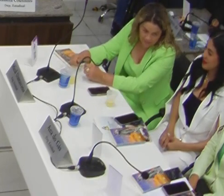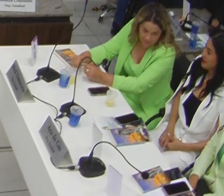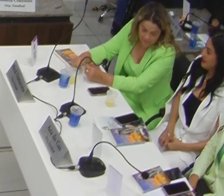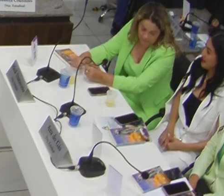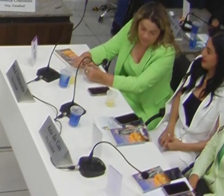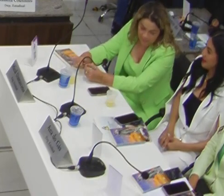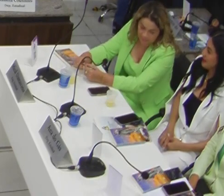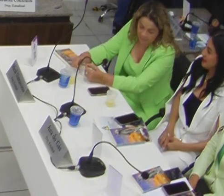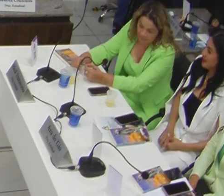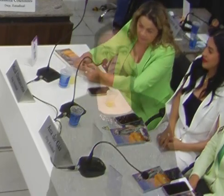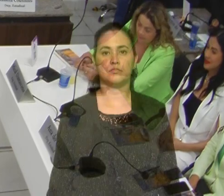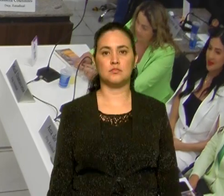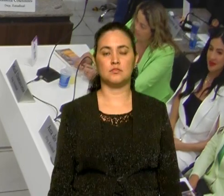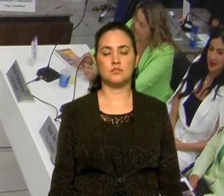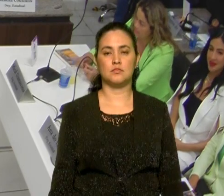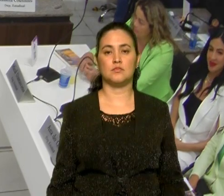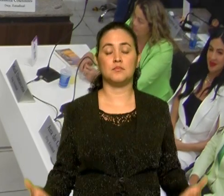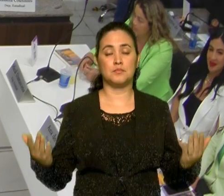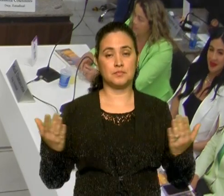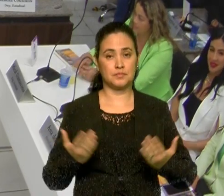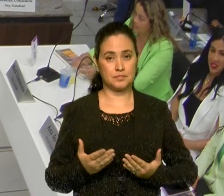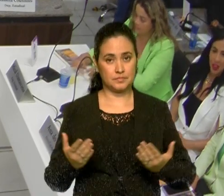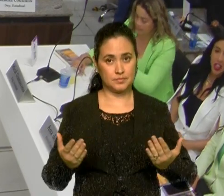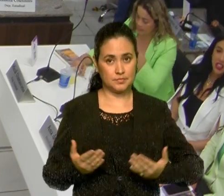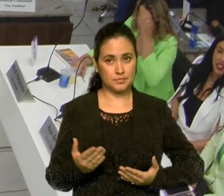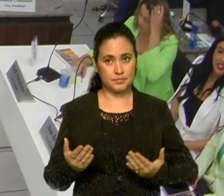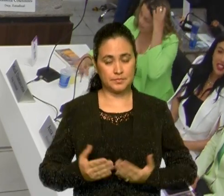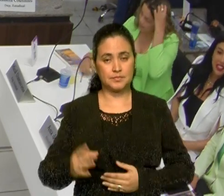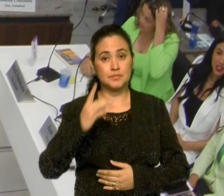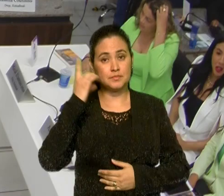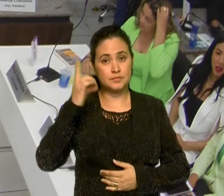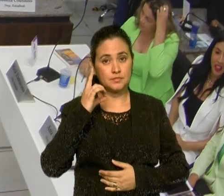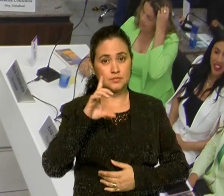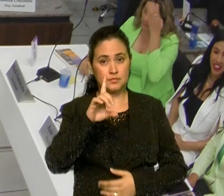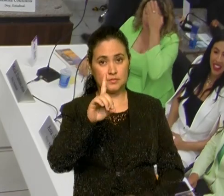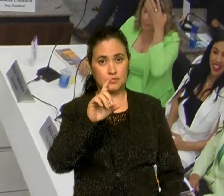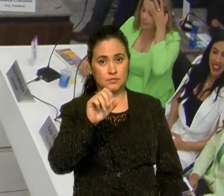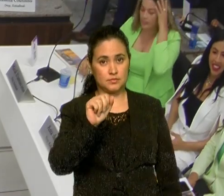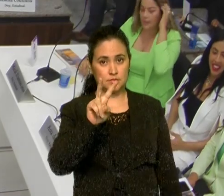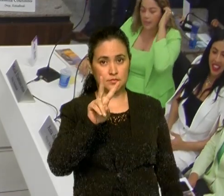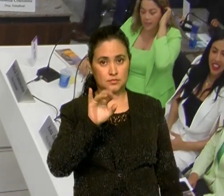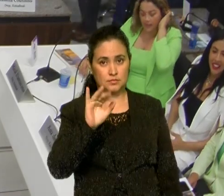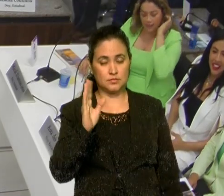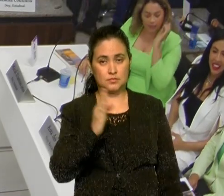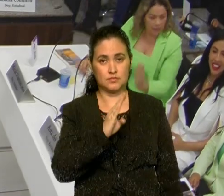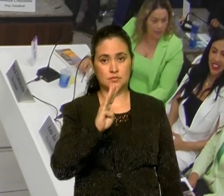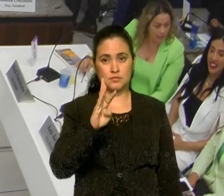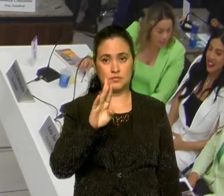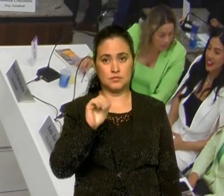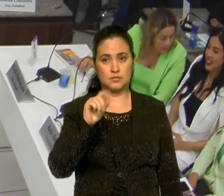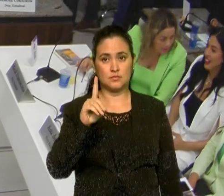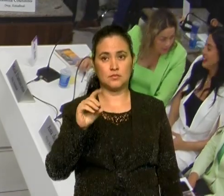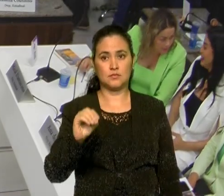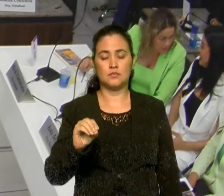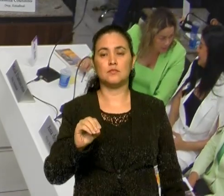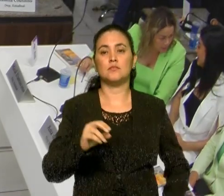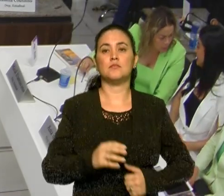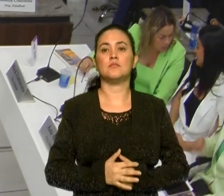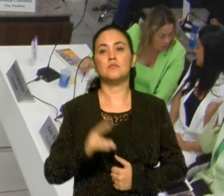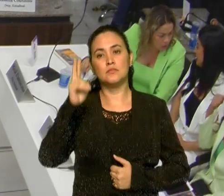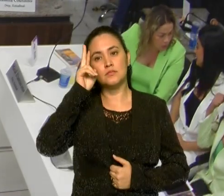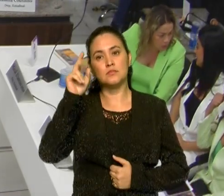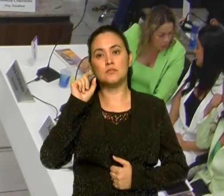Lembrando que é 5 minutos, sem a parte, tem muitos inscritos e estamos aguardando ainda a ordem do dia